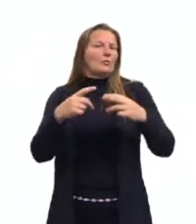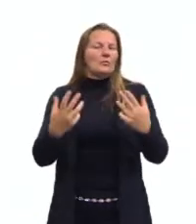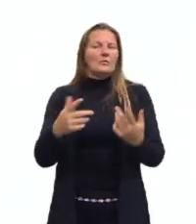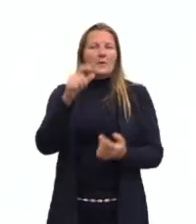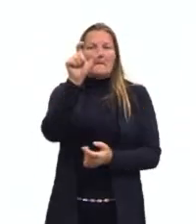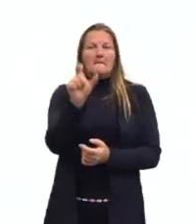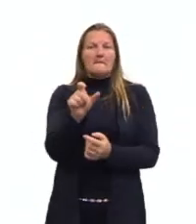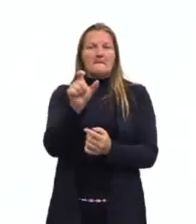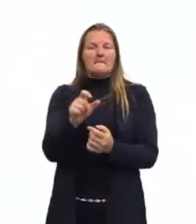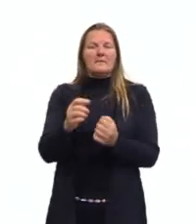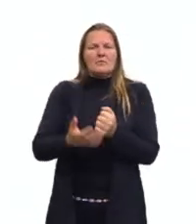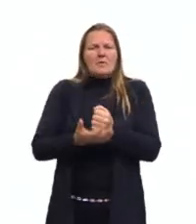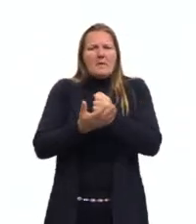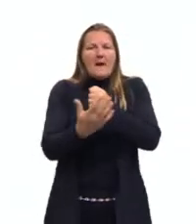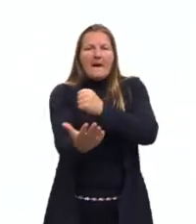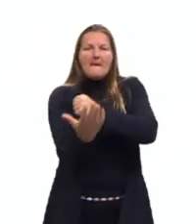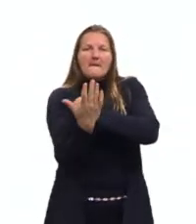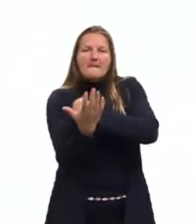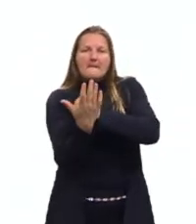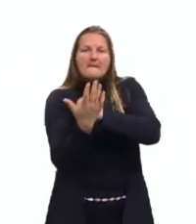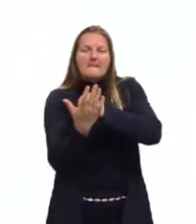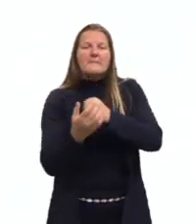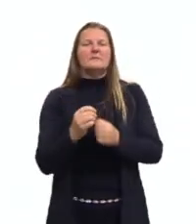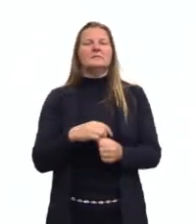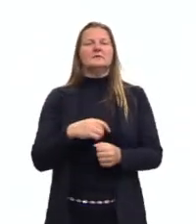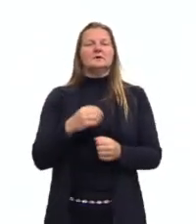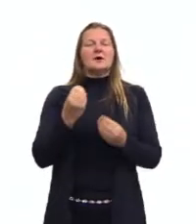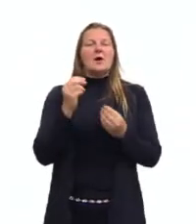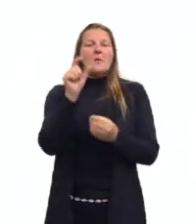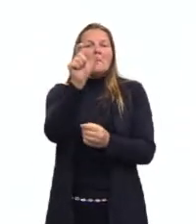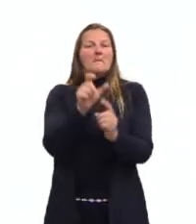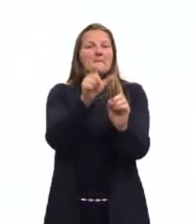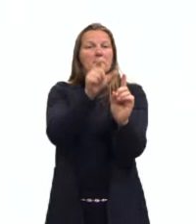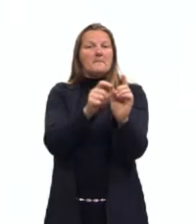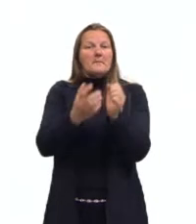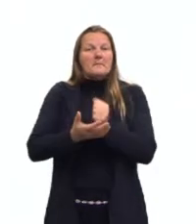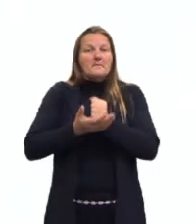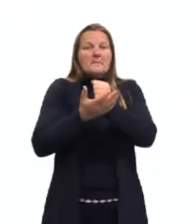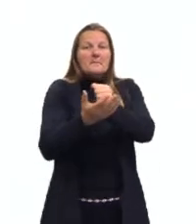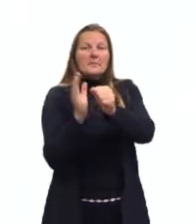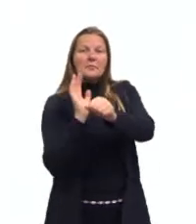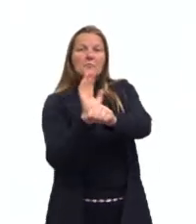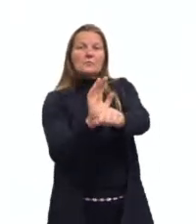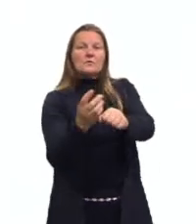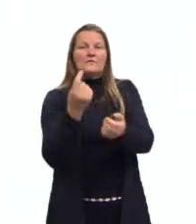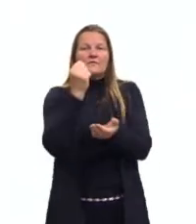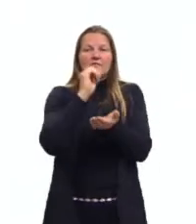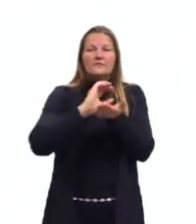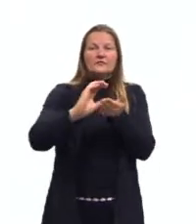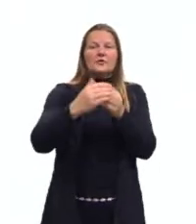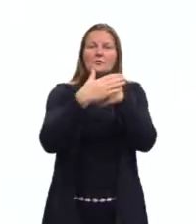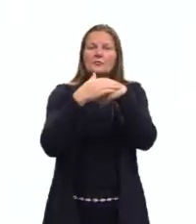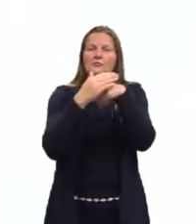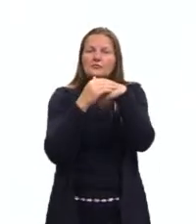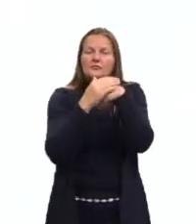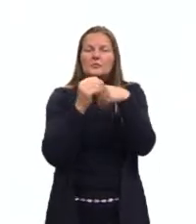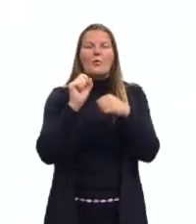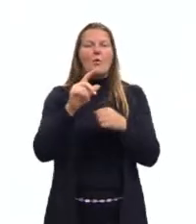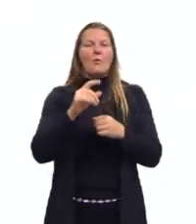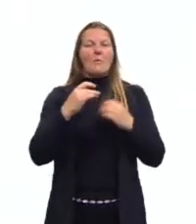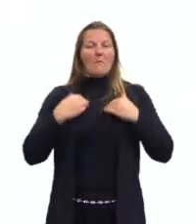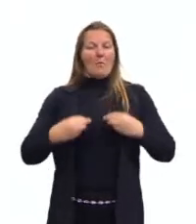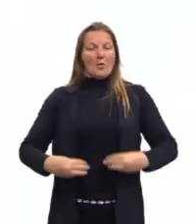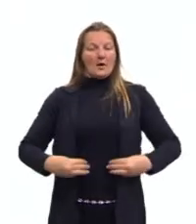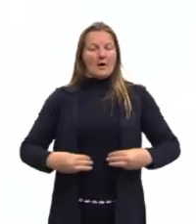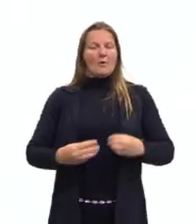auxílio ajuda oferecida alguém um apoio financeiro afetivo moral ou seja